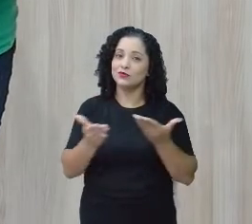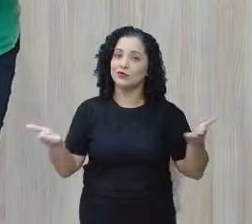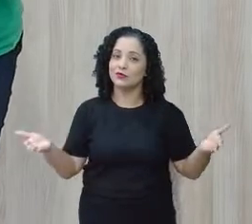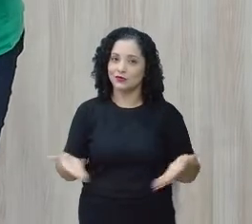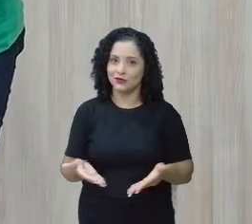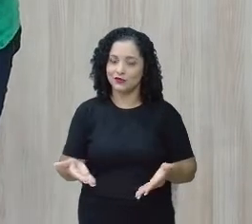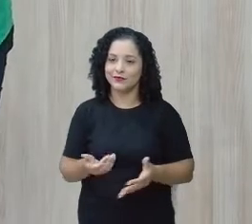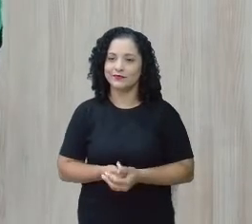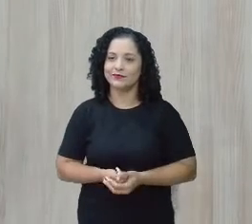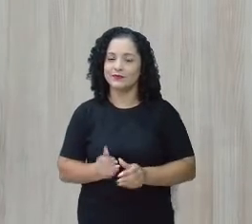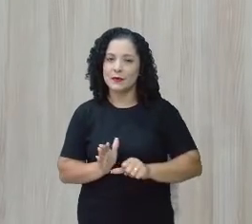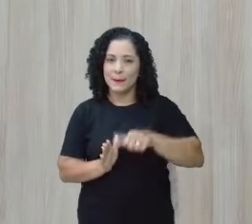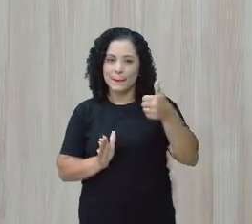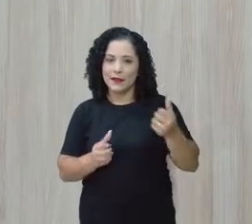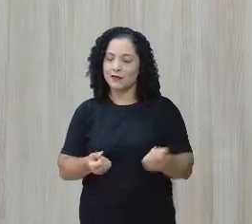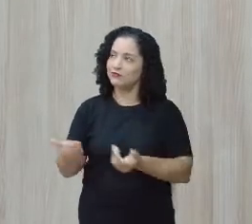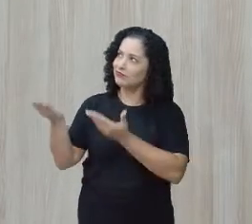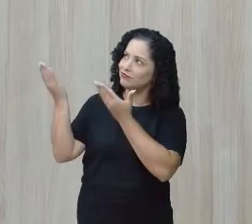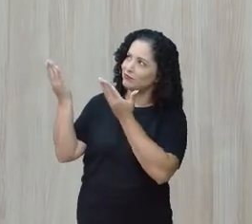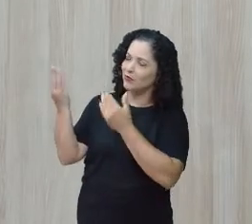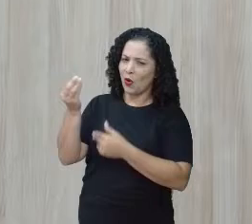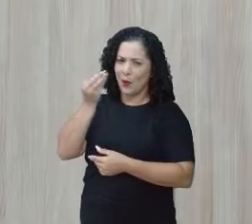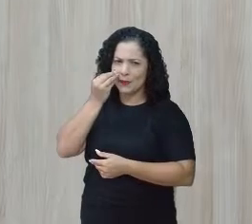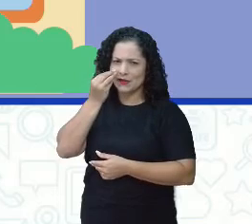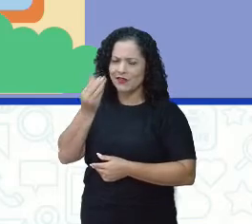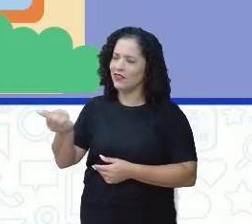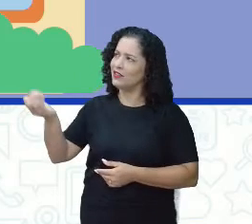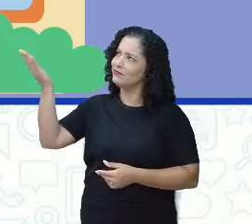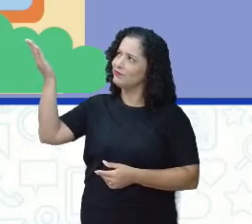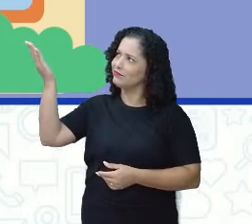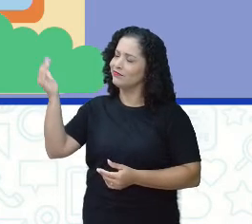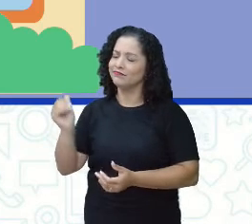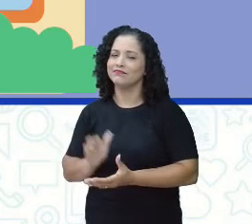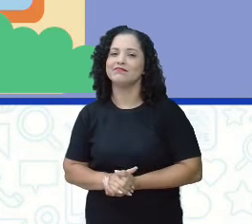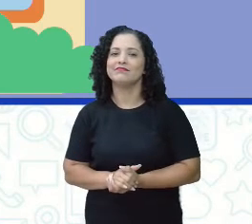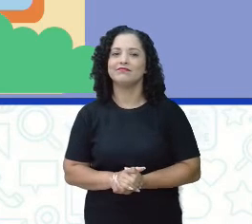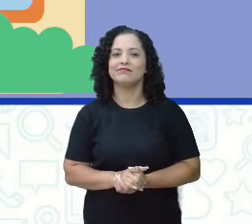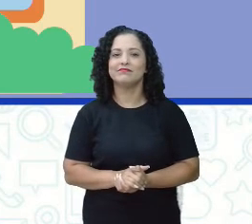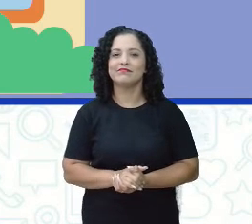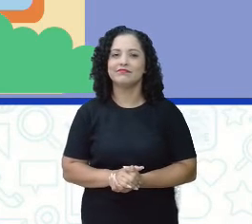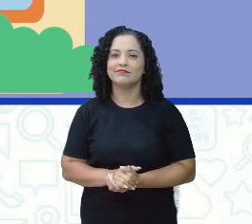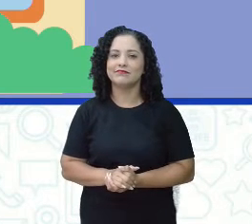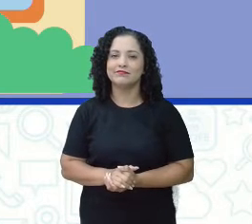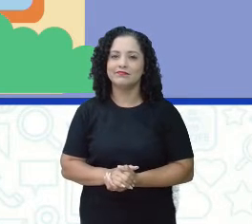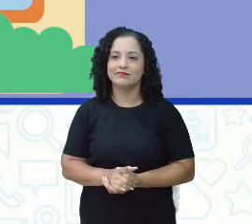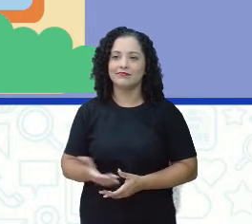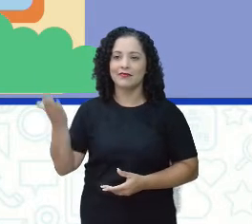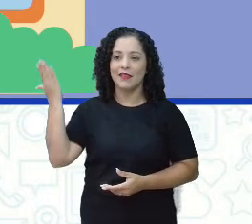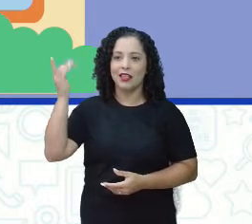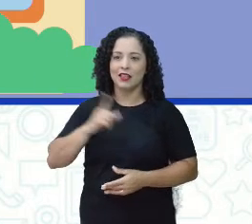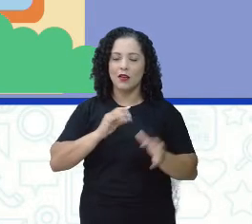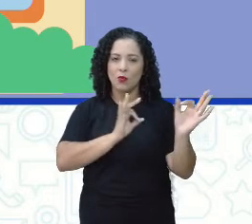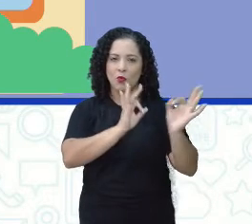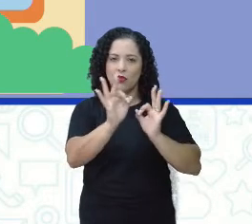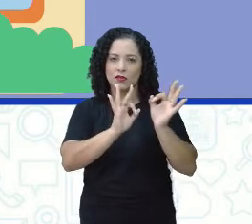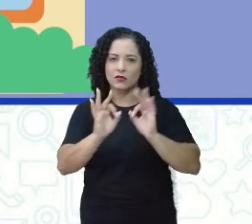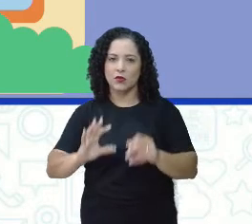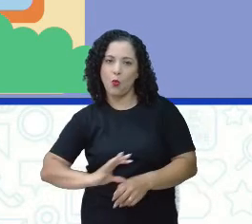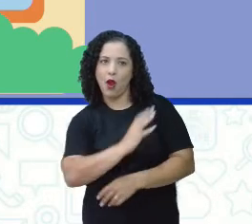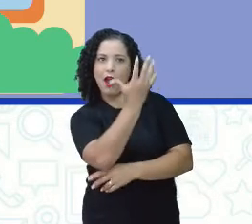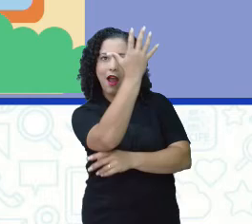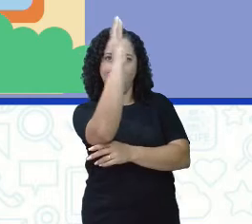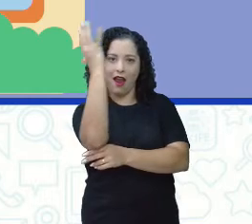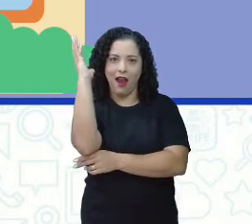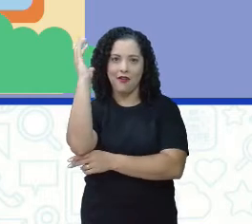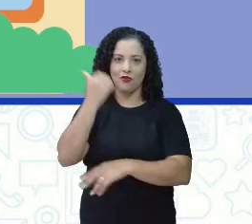hoje. Então, a primeira imagem que eu quero que vocês observem aqui, né? Então, eu fiz aí uma montagem, né? Coloquei uma